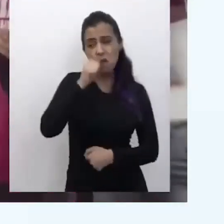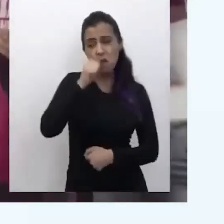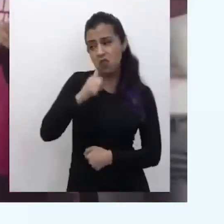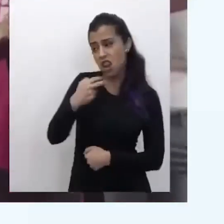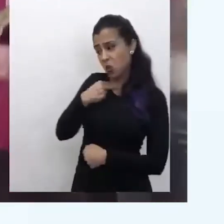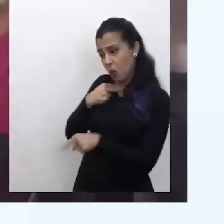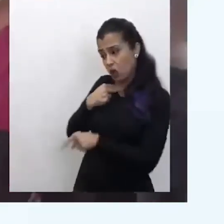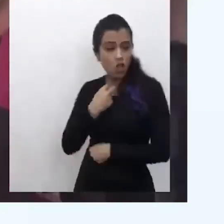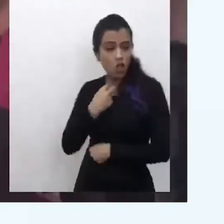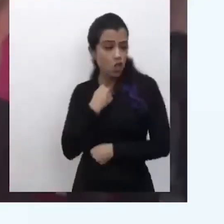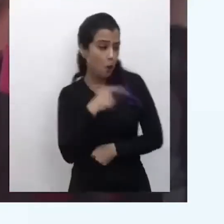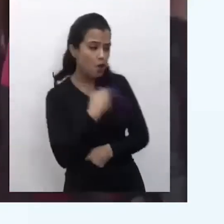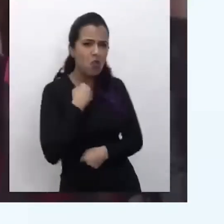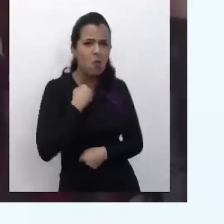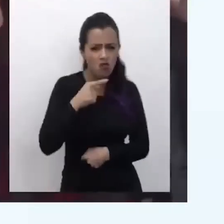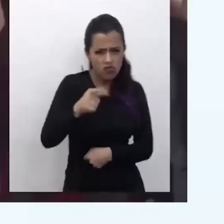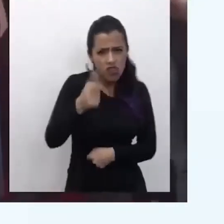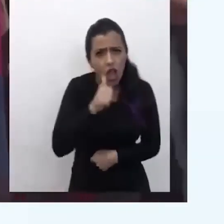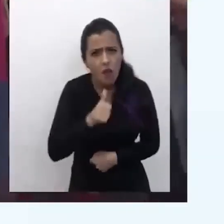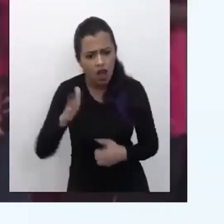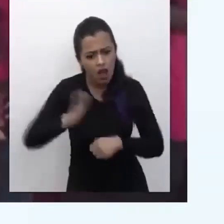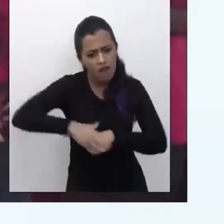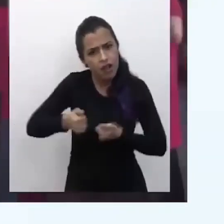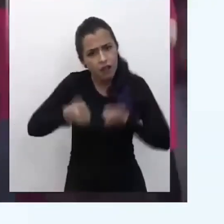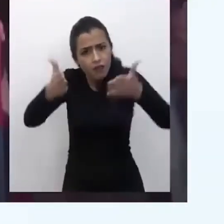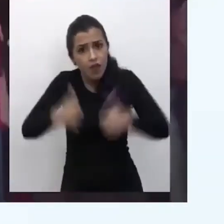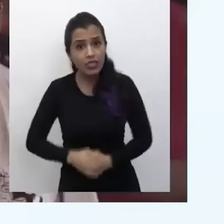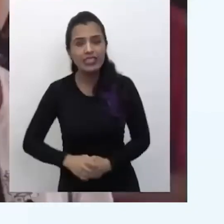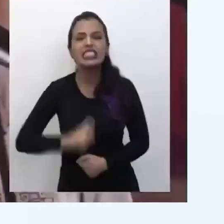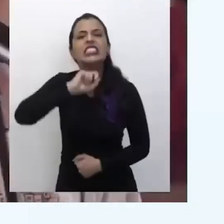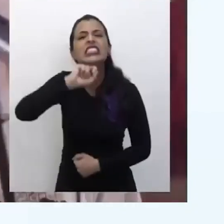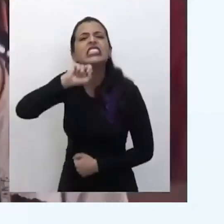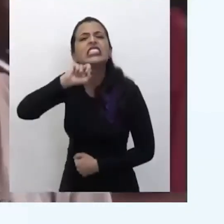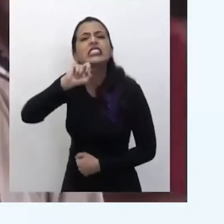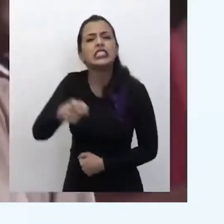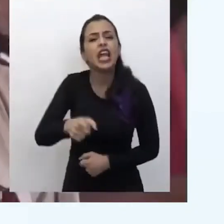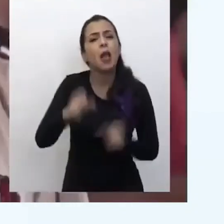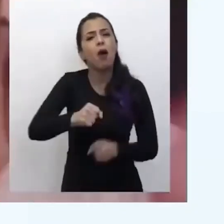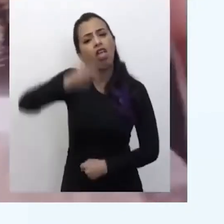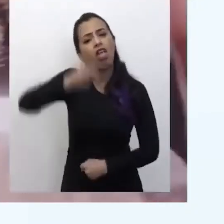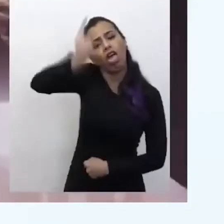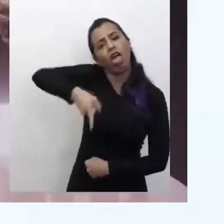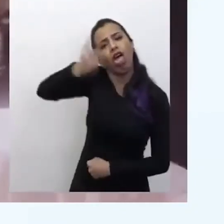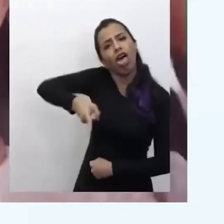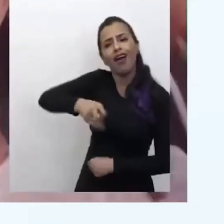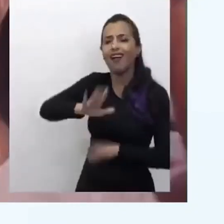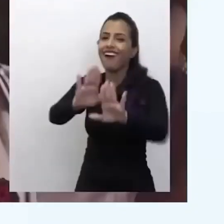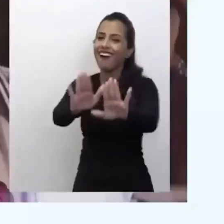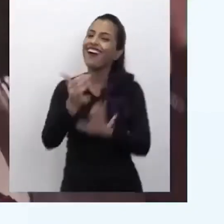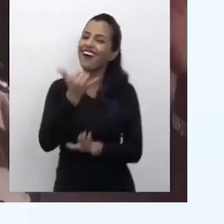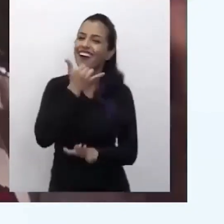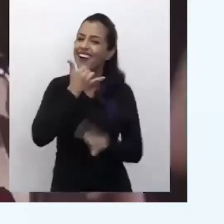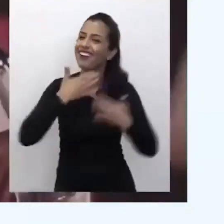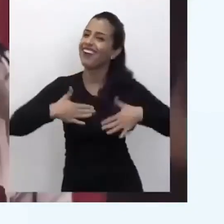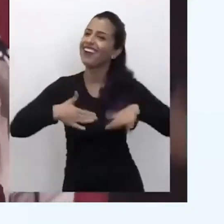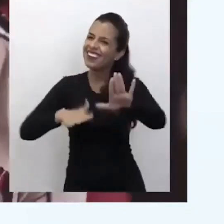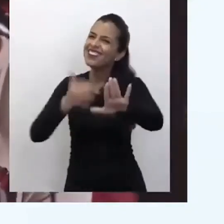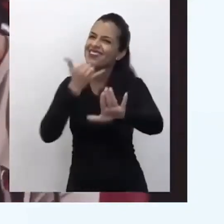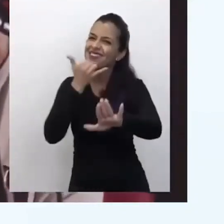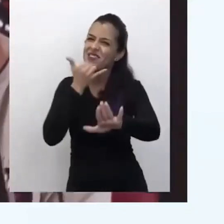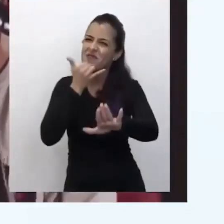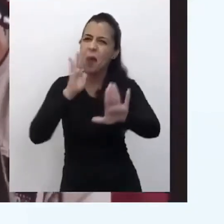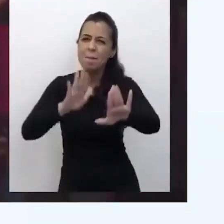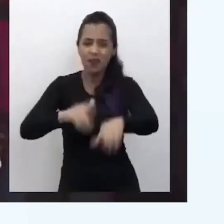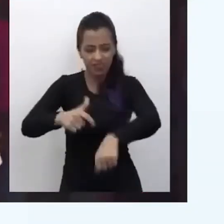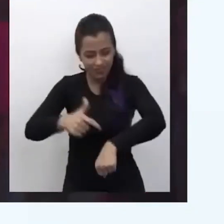ou aquilo, se quer mina, vai e faz, e ninguém tem o direito de te pedir, então desculpa mesmo, parceiro, desculpa mesmo, é que nós tá